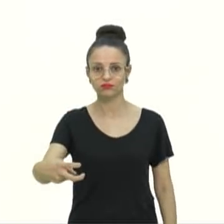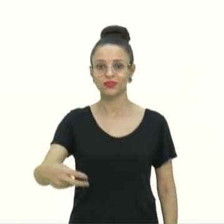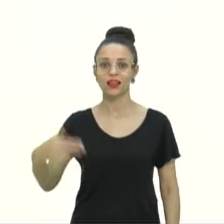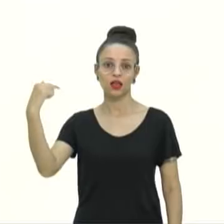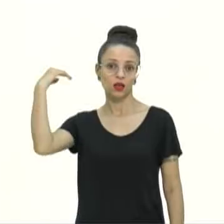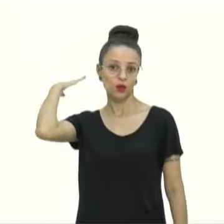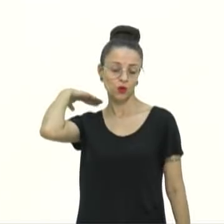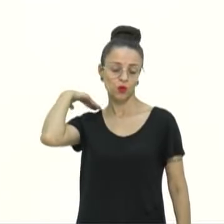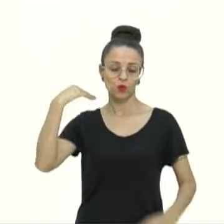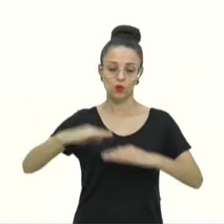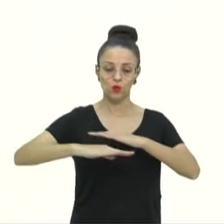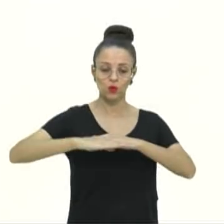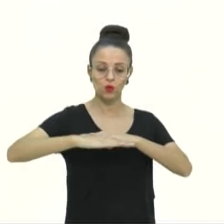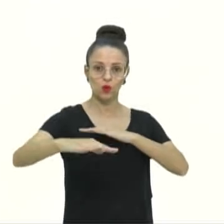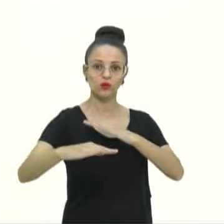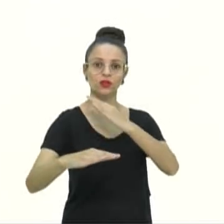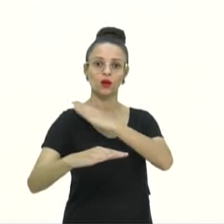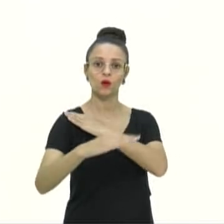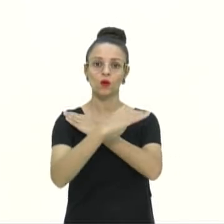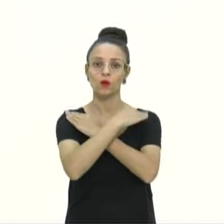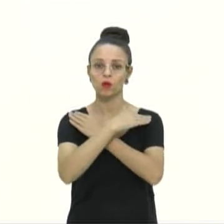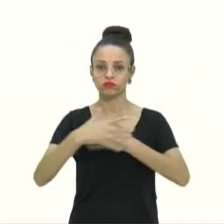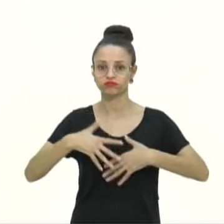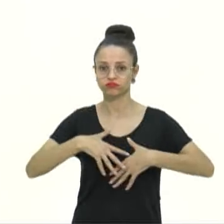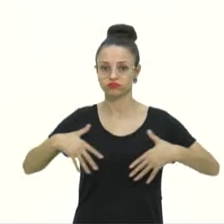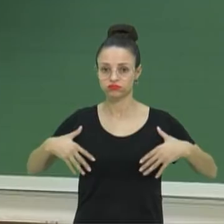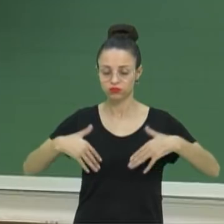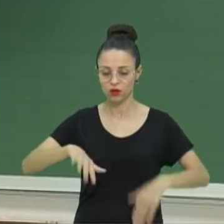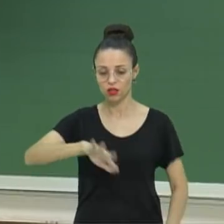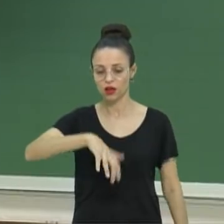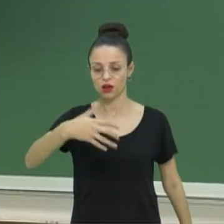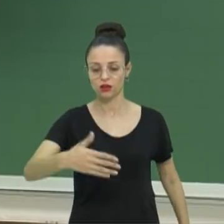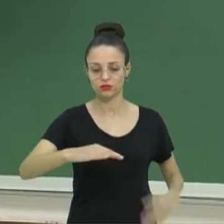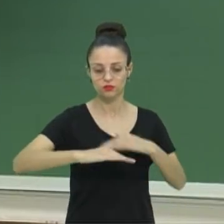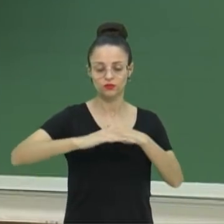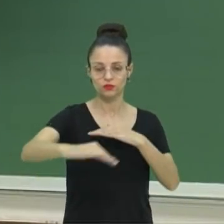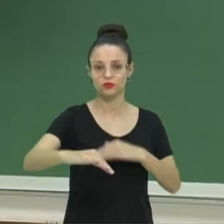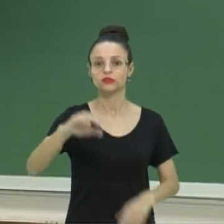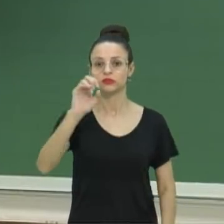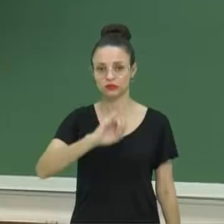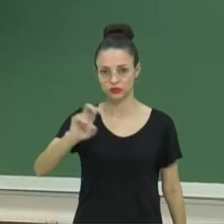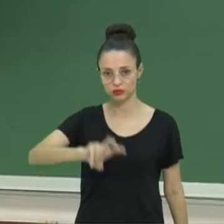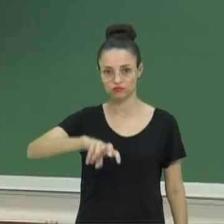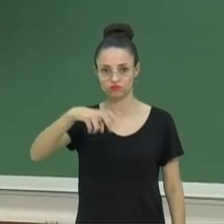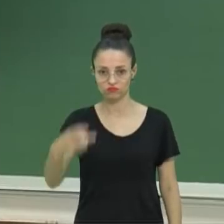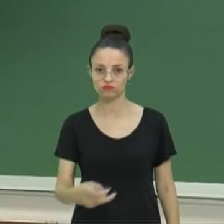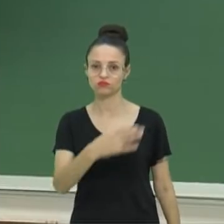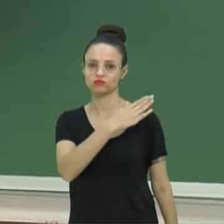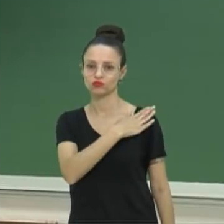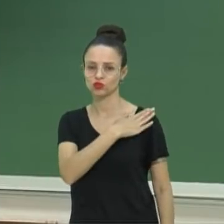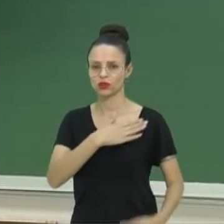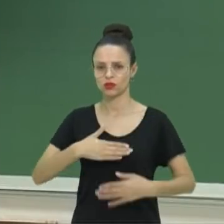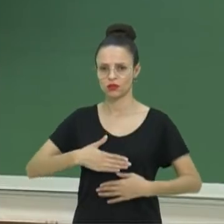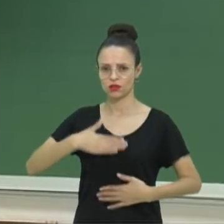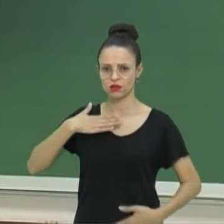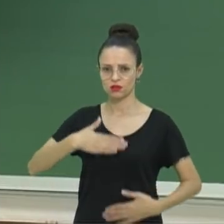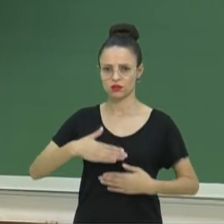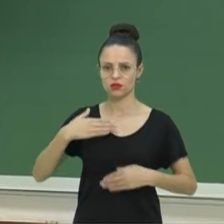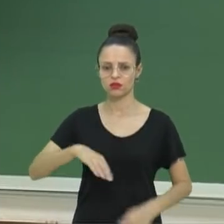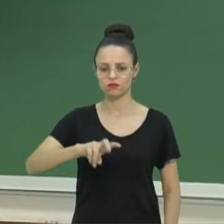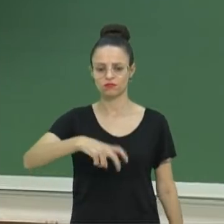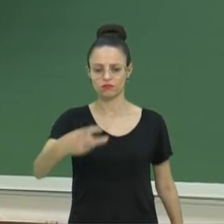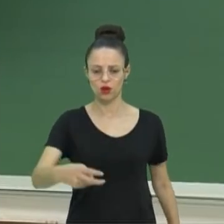as costas, o ombro ou o tórax no chão, né? Então, quedas que tocasse costas, ombro ou tórax no chão,